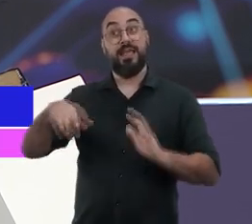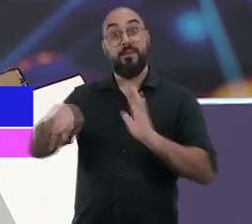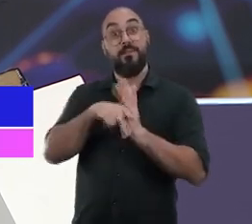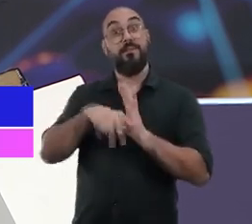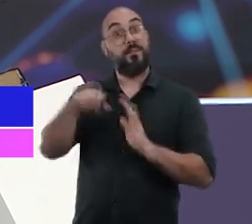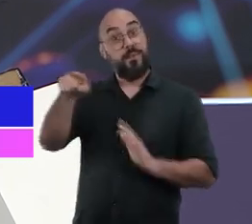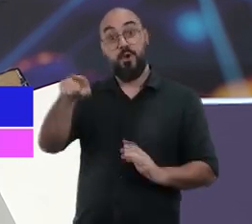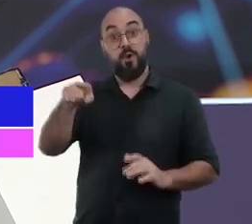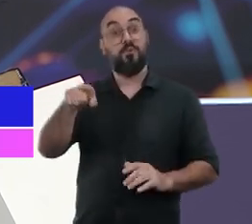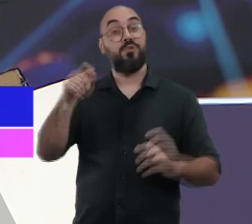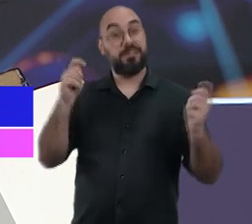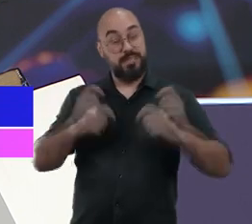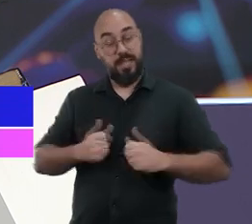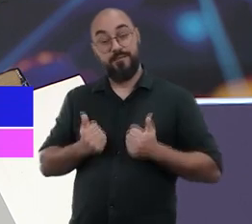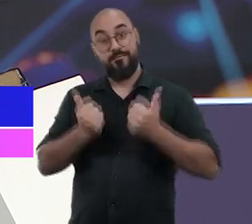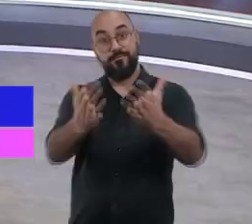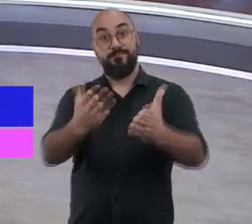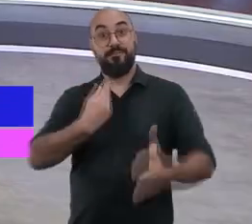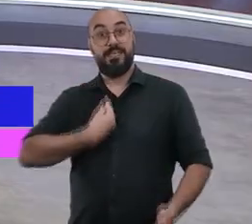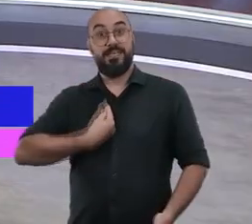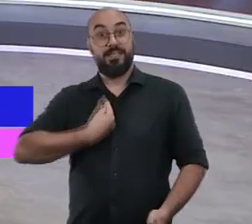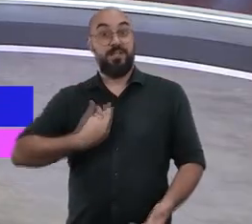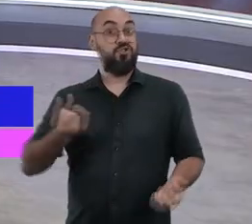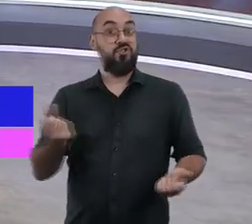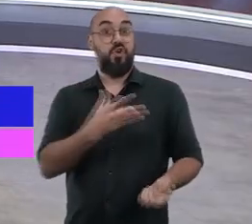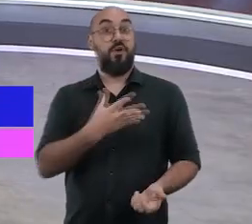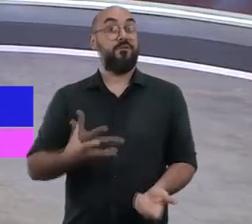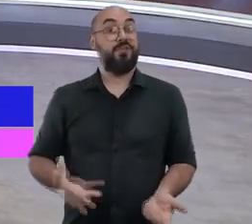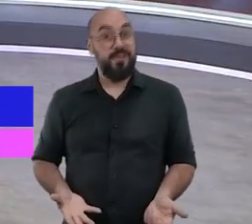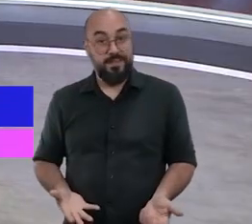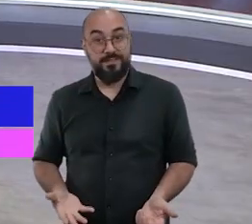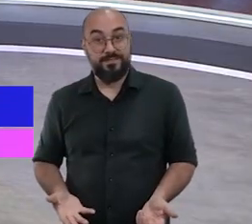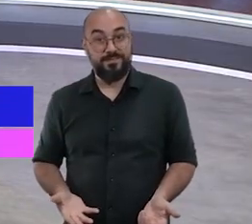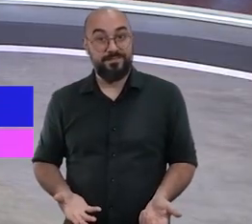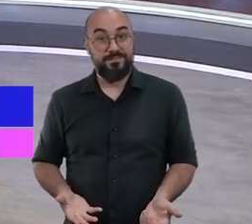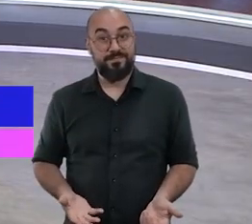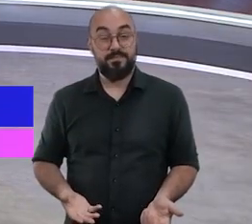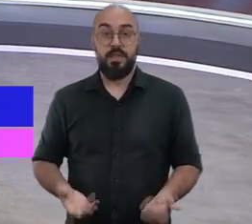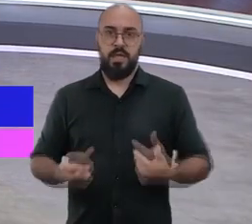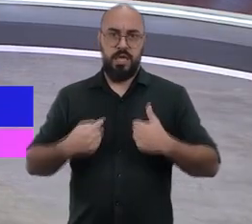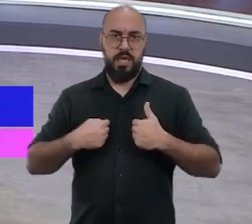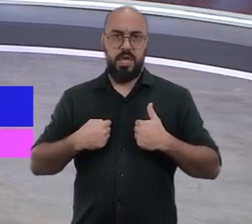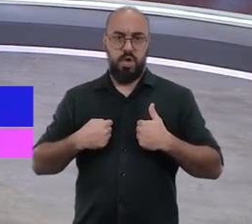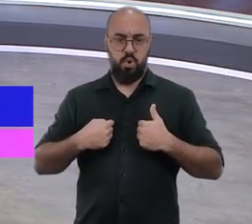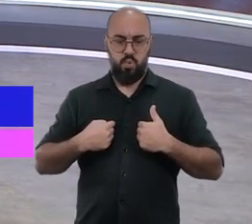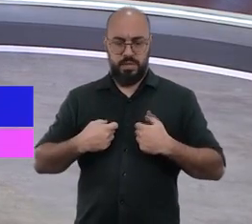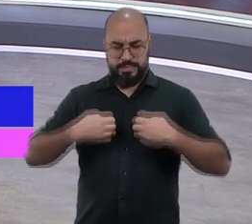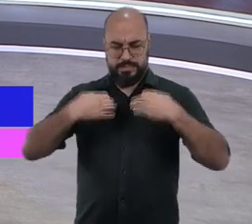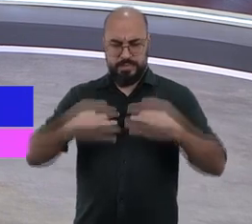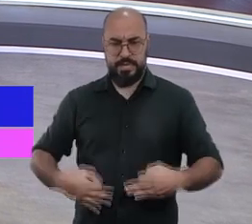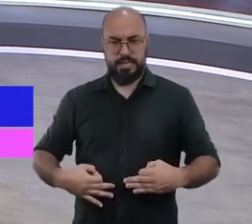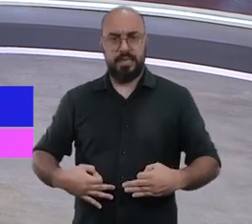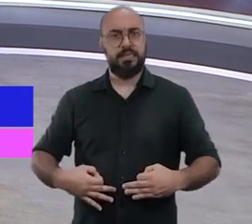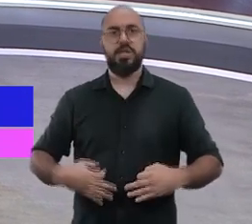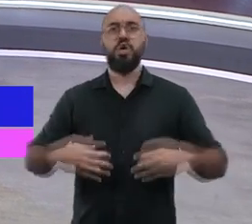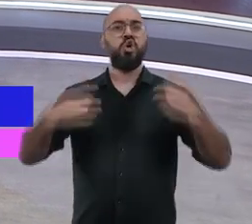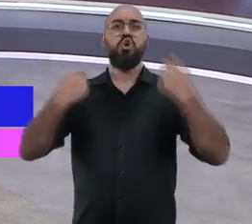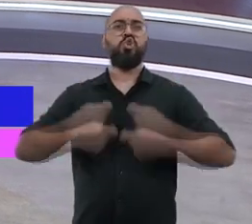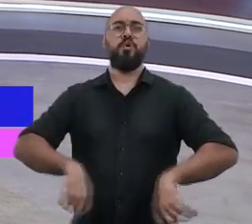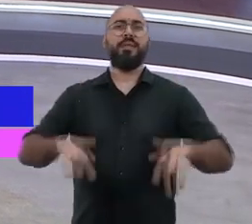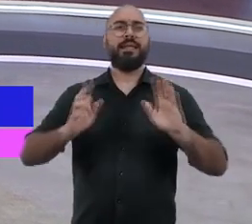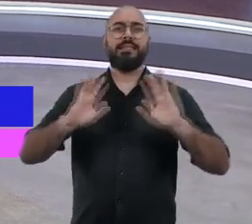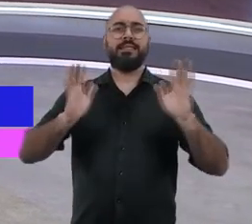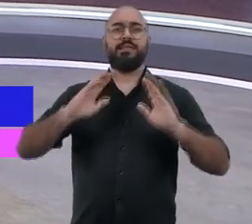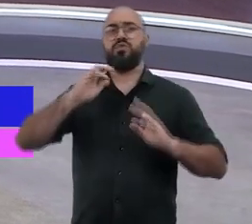dá uma nova vida. Quando eu tenho a certeza de que eu não preciso mais de